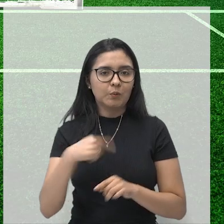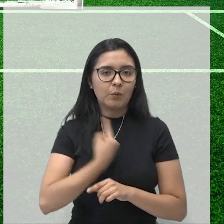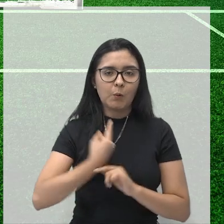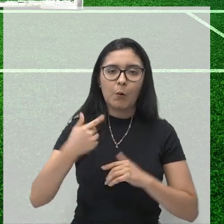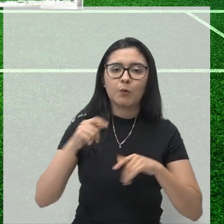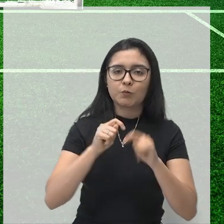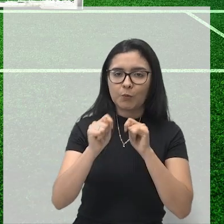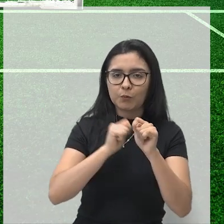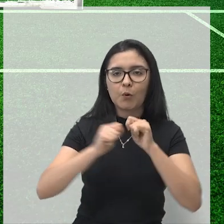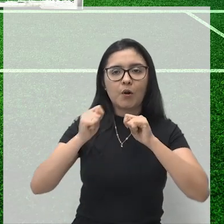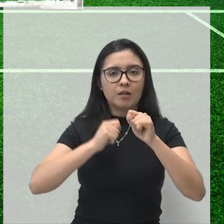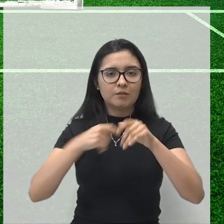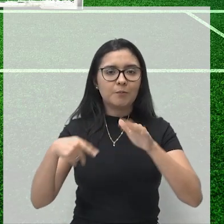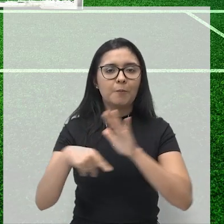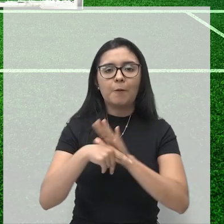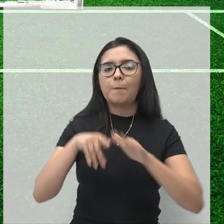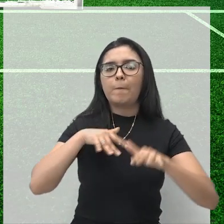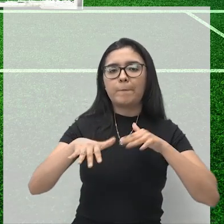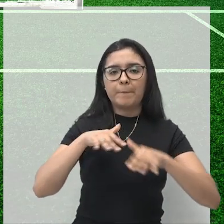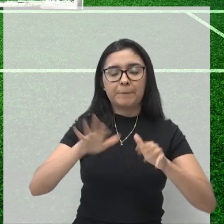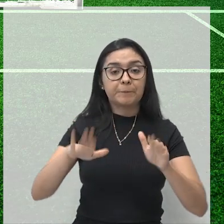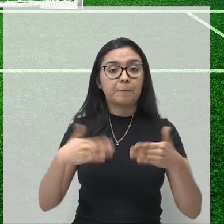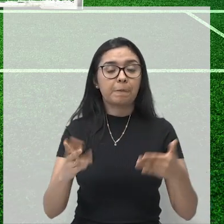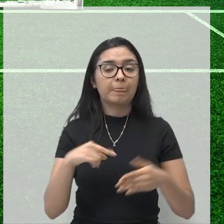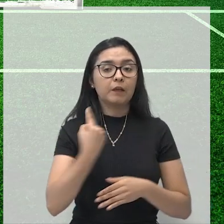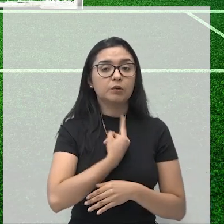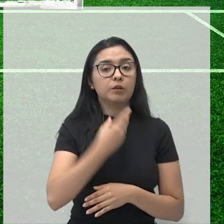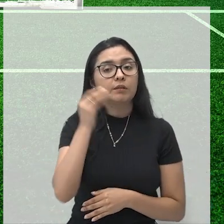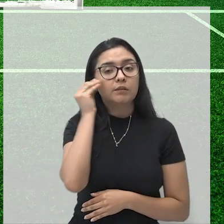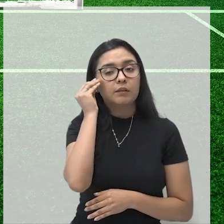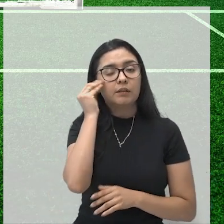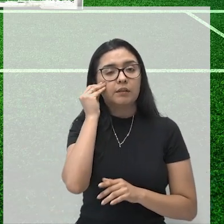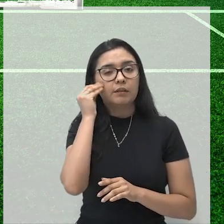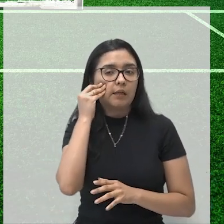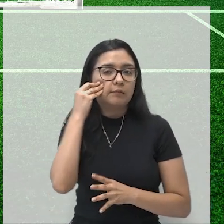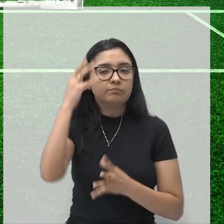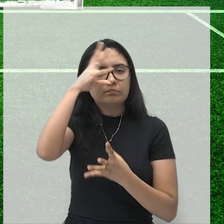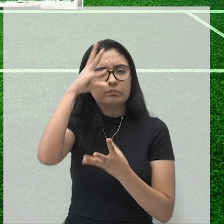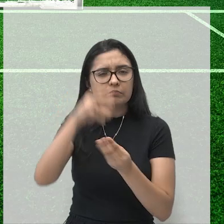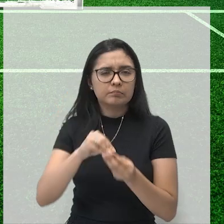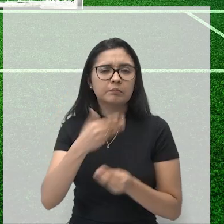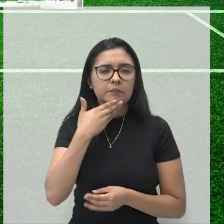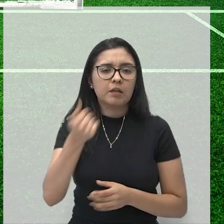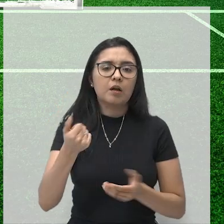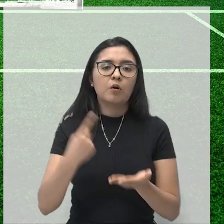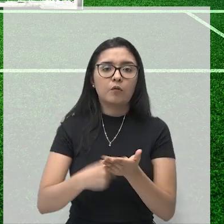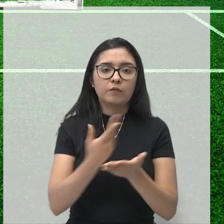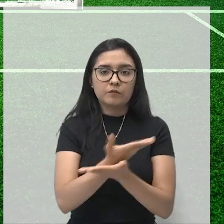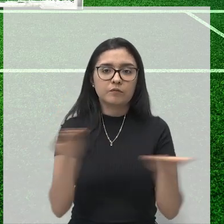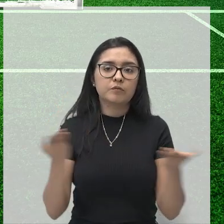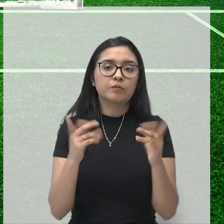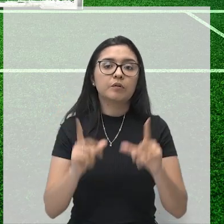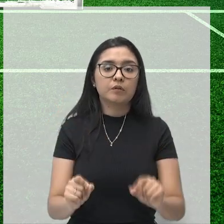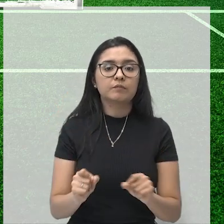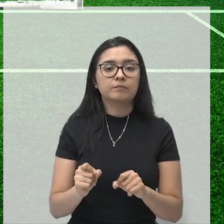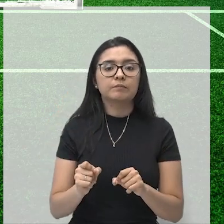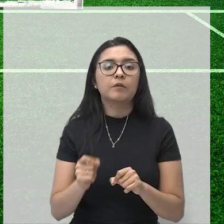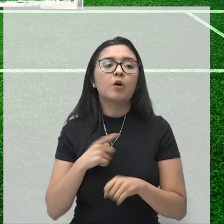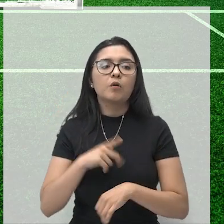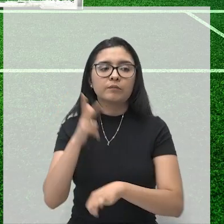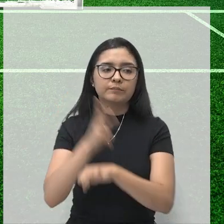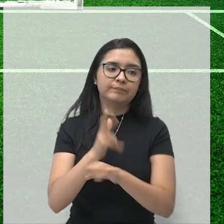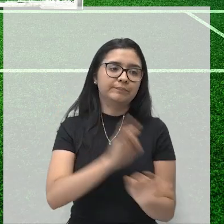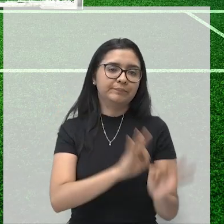está controlando, sim, esses movimentos. E para a gente tentar entender melhor, eu convido a vocês a assistir esse